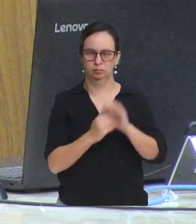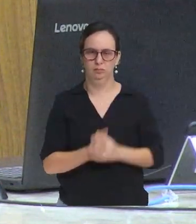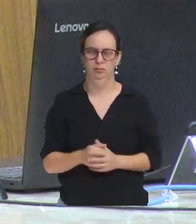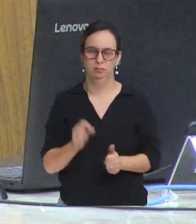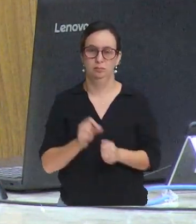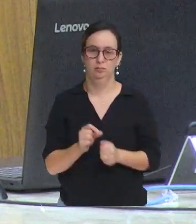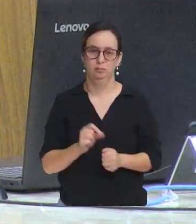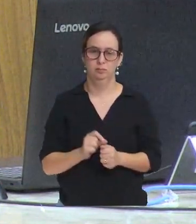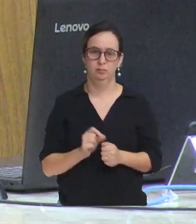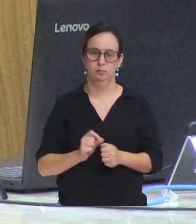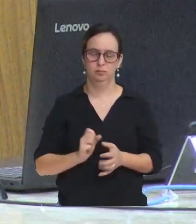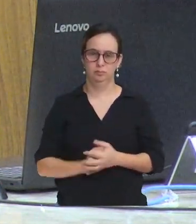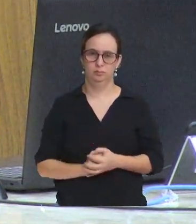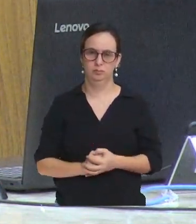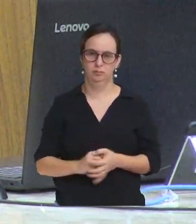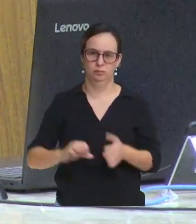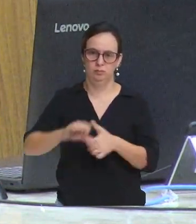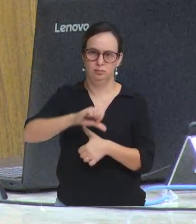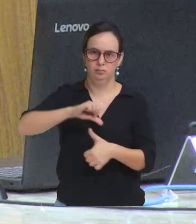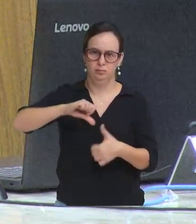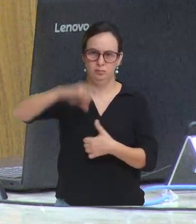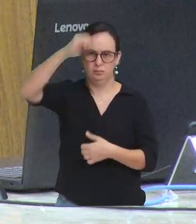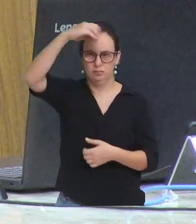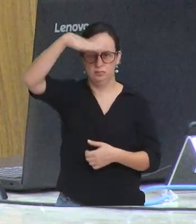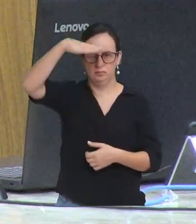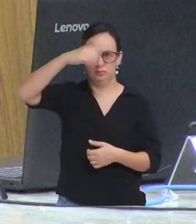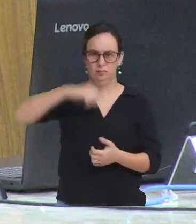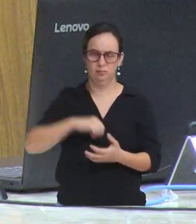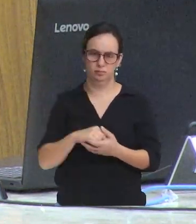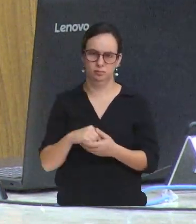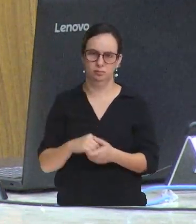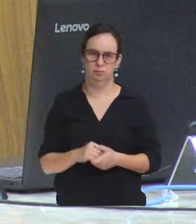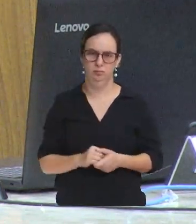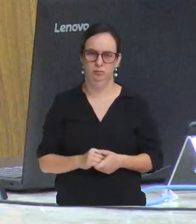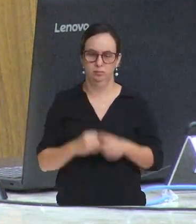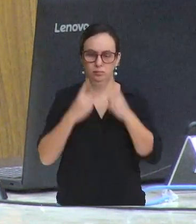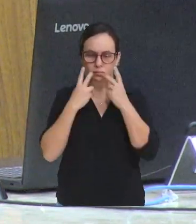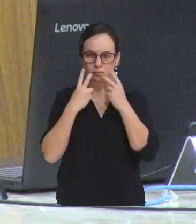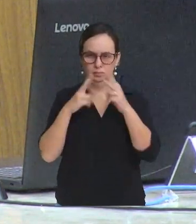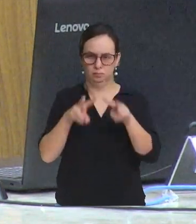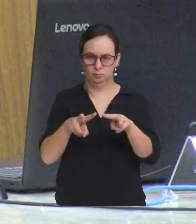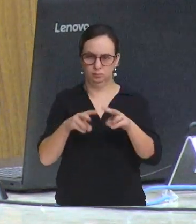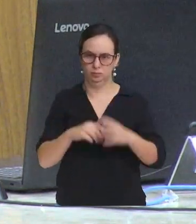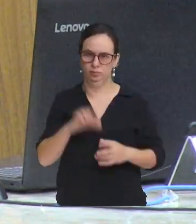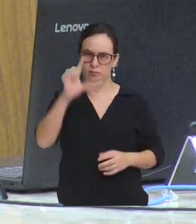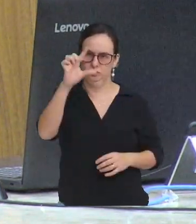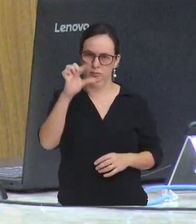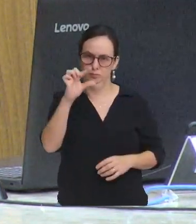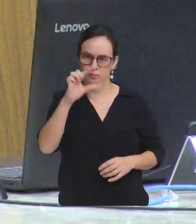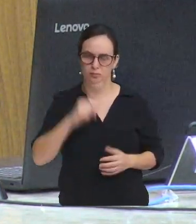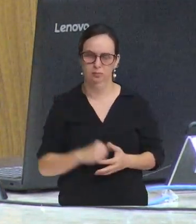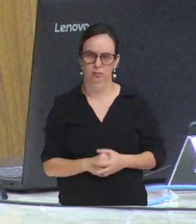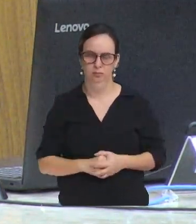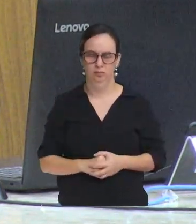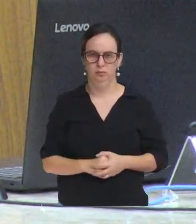desse sistema fotovoltaico aí, visando a economicidade e a preocupação com o meio